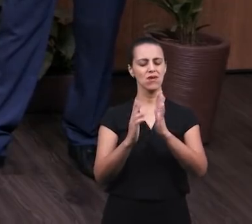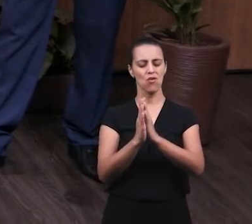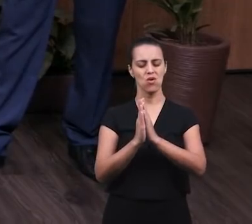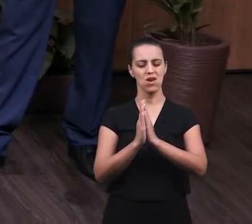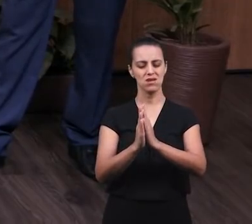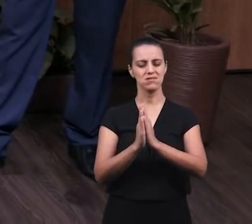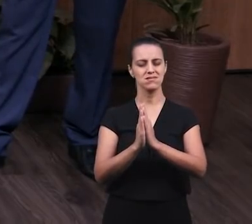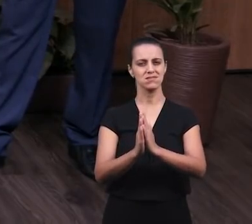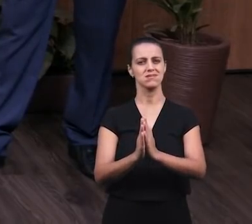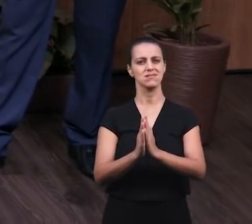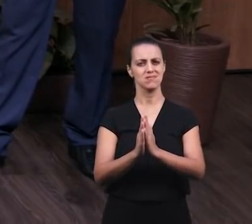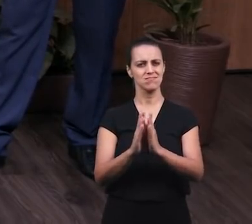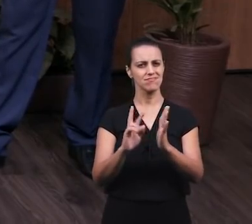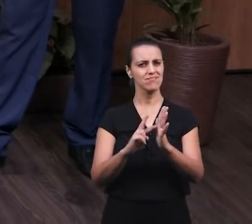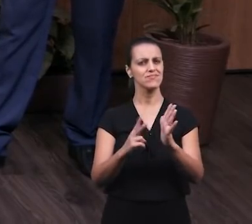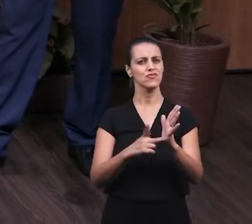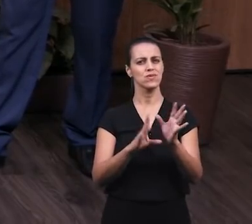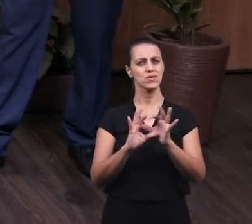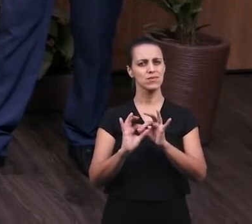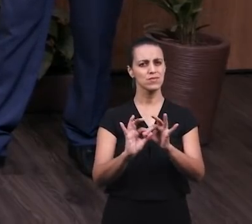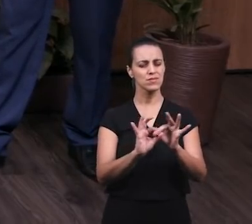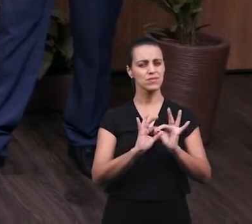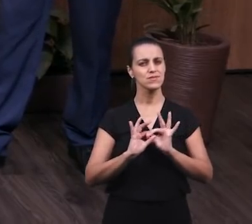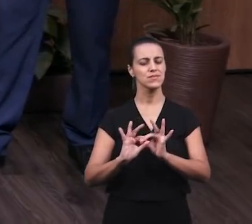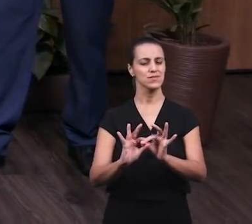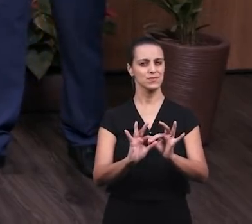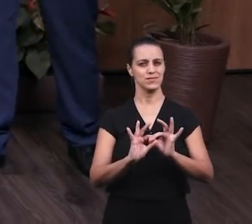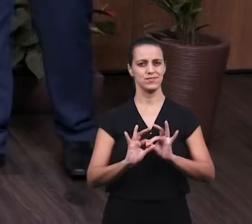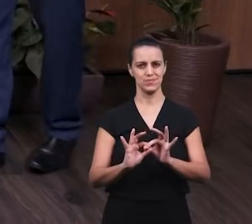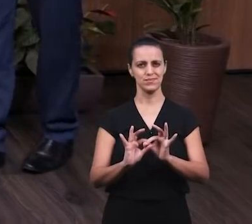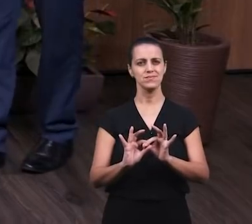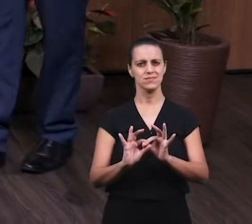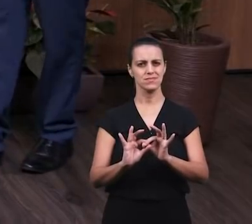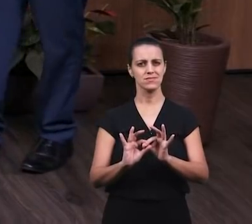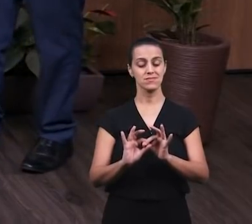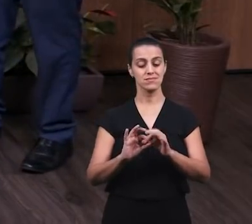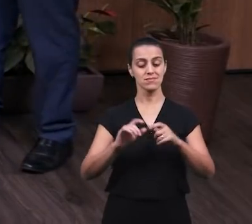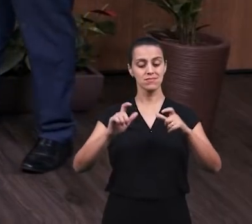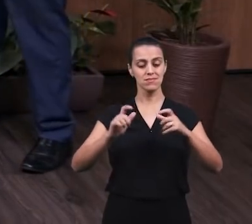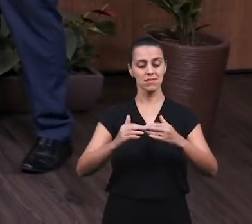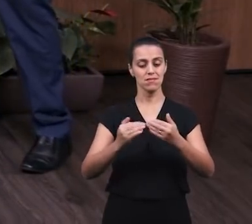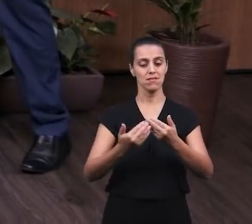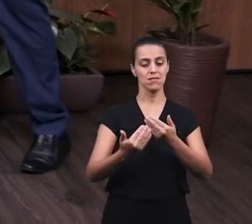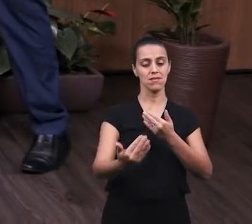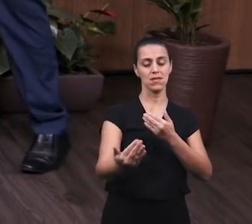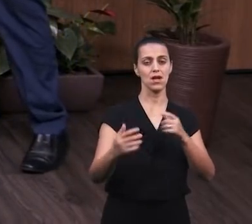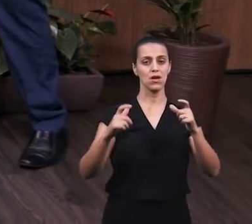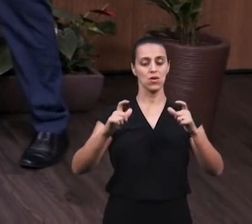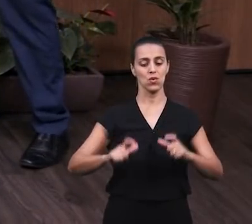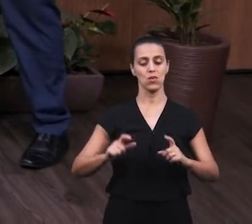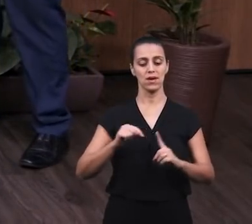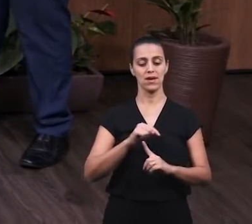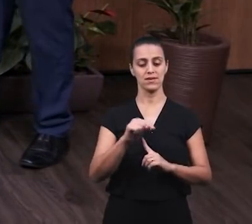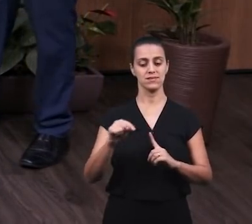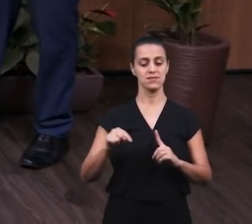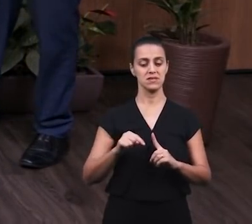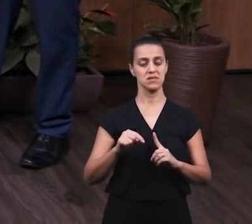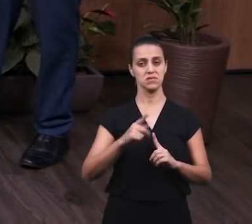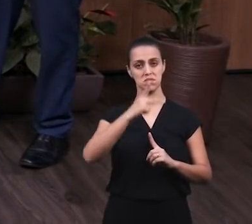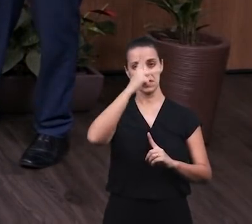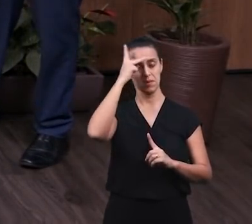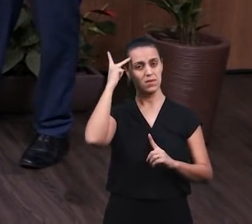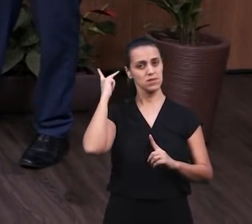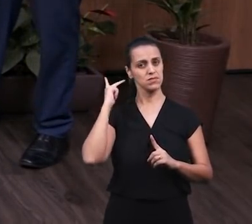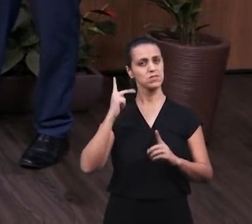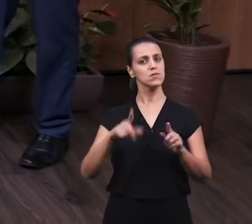da comunhão. No lugar santo, o homem passou também pela